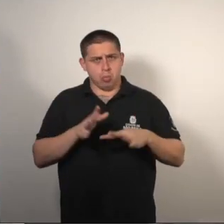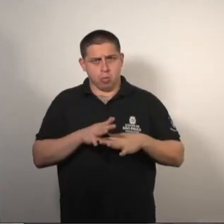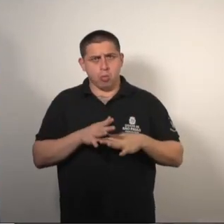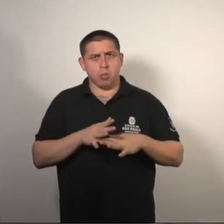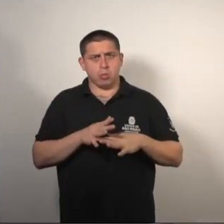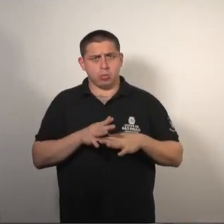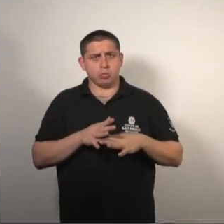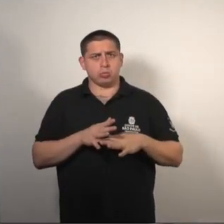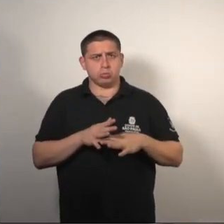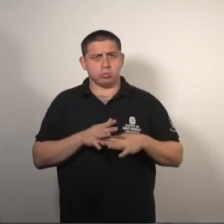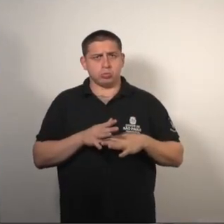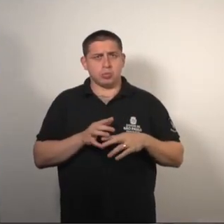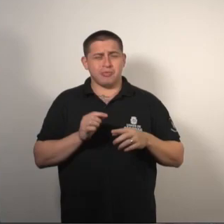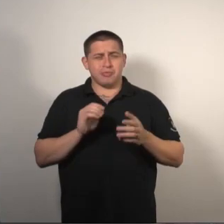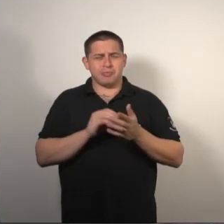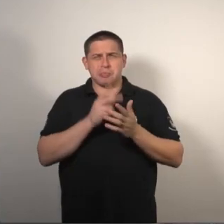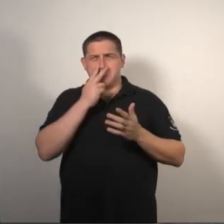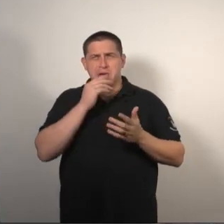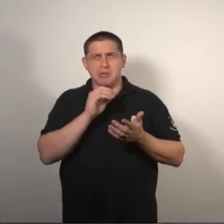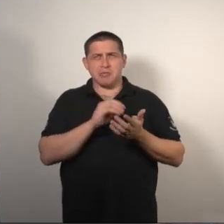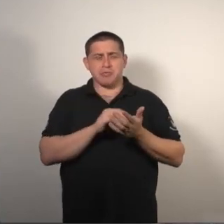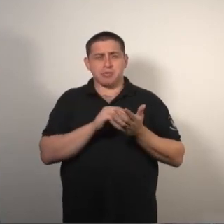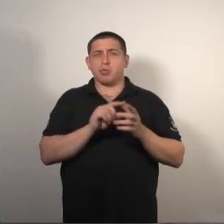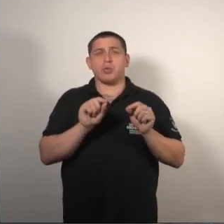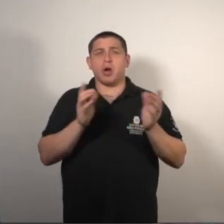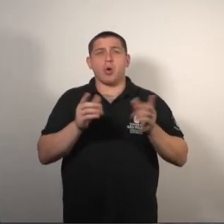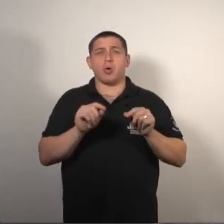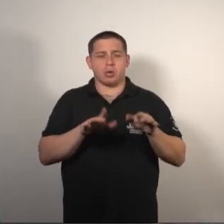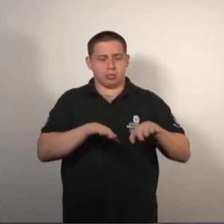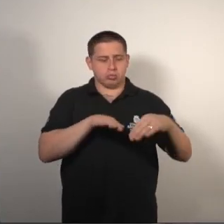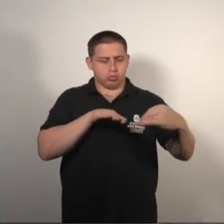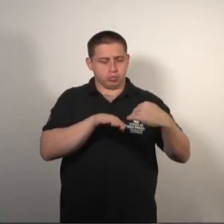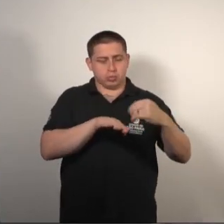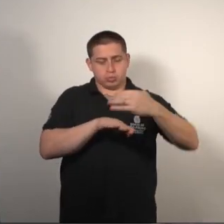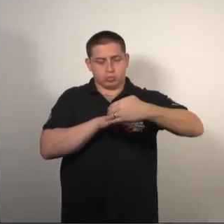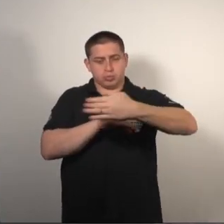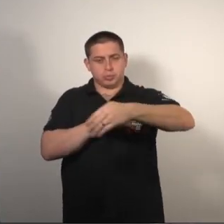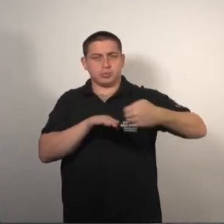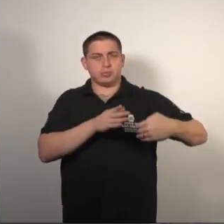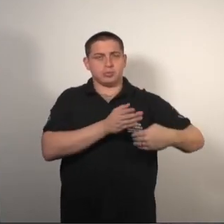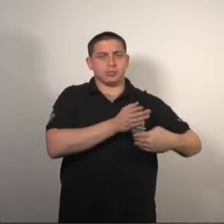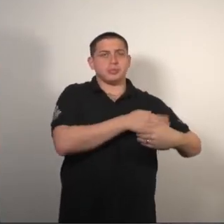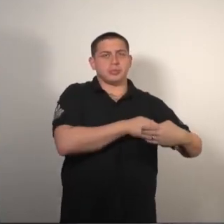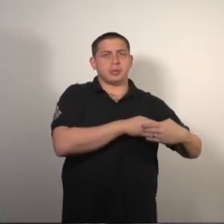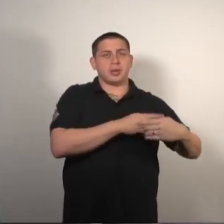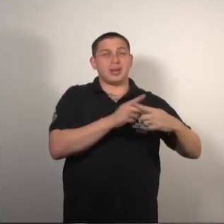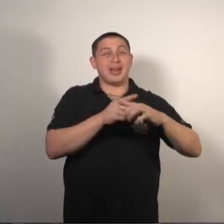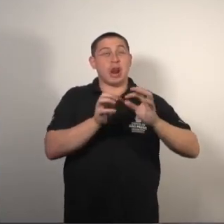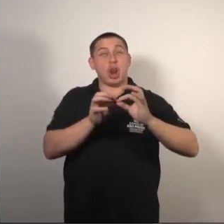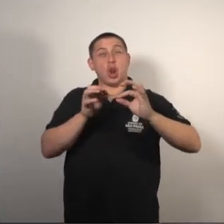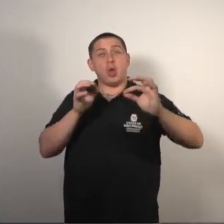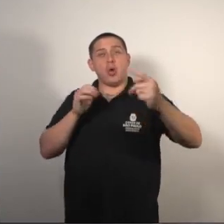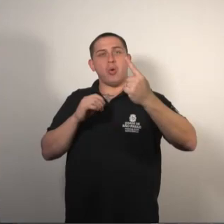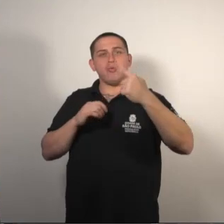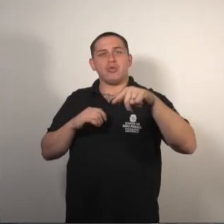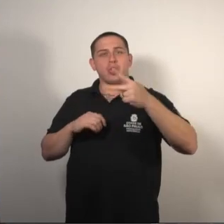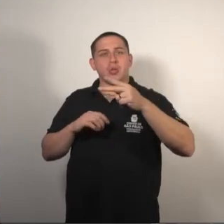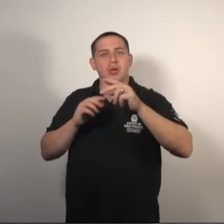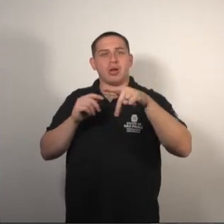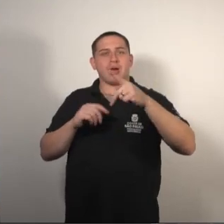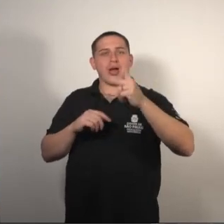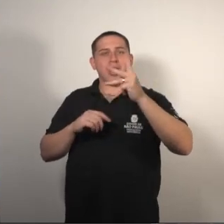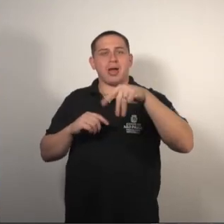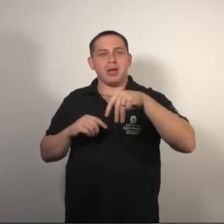executadas e falta a parte posterior. Como é uma obra extensa, longa, de